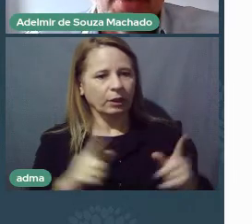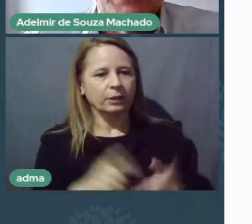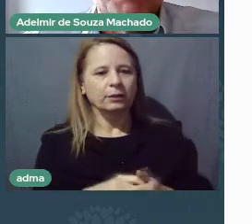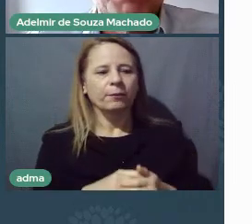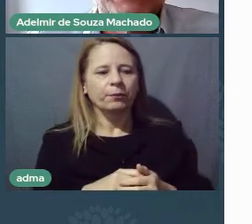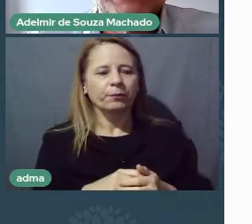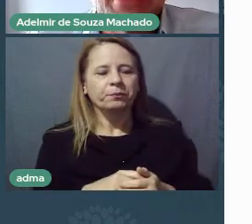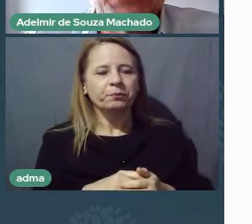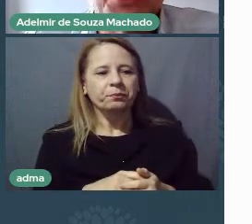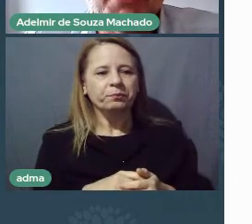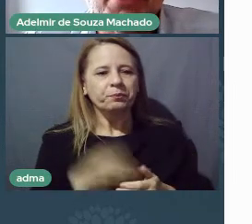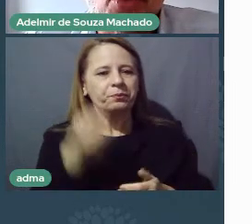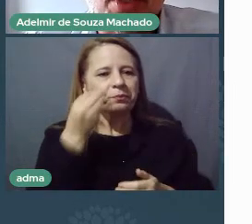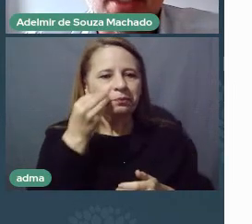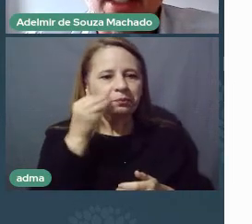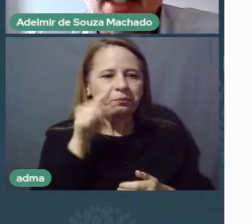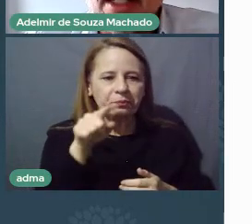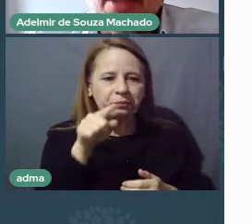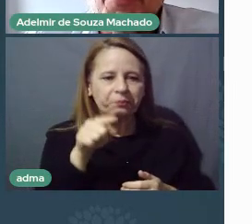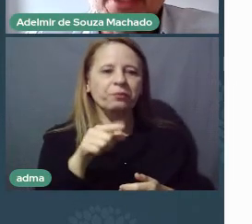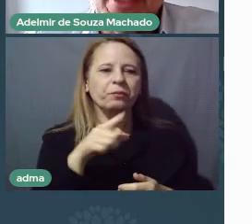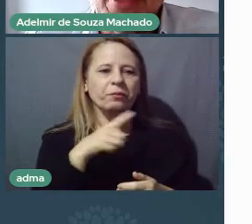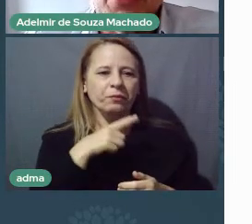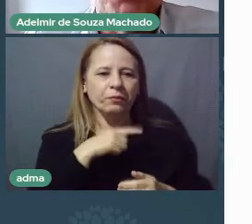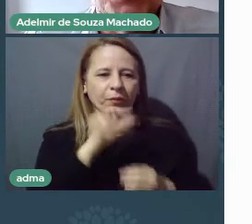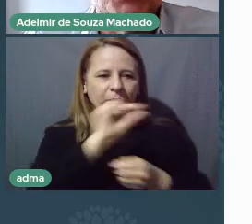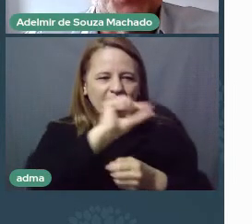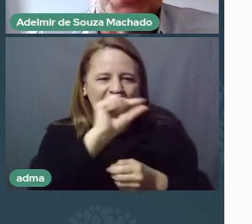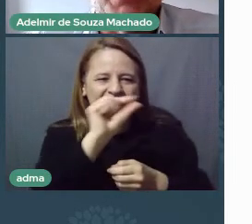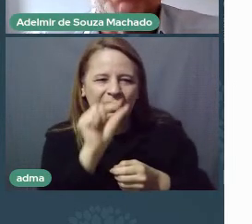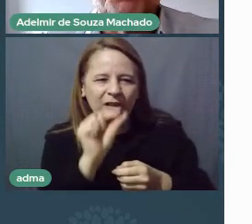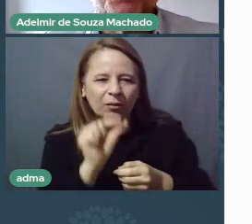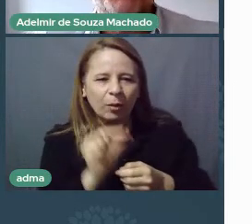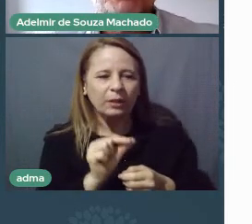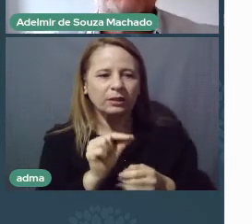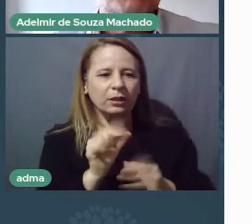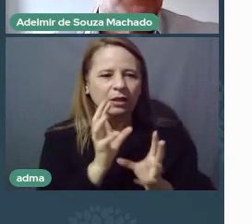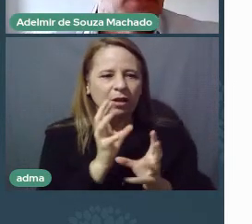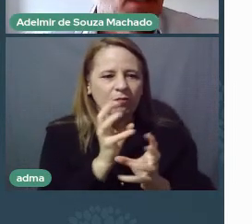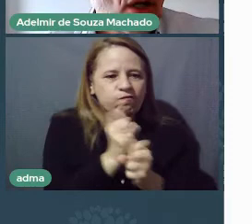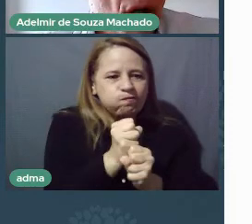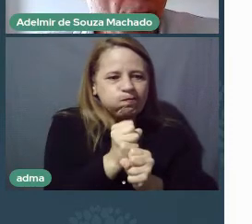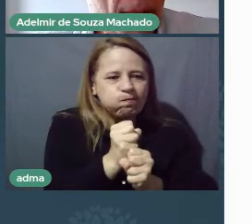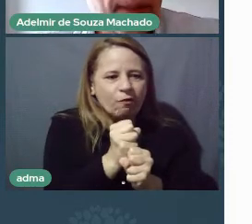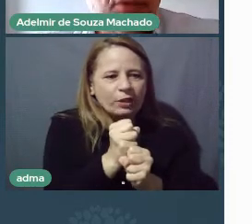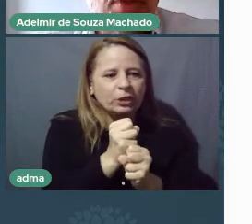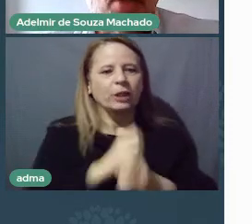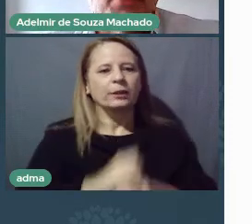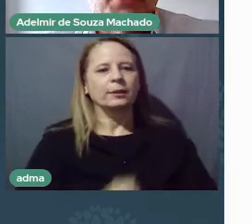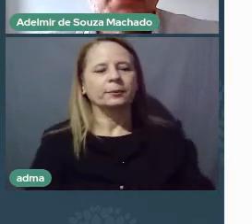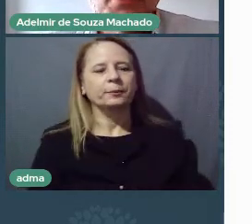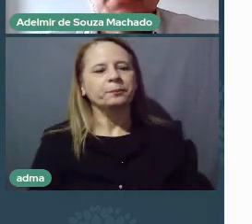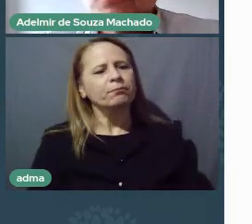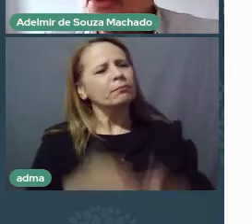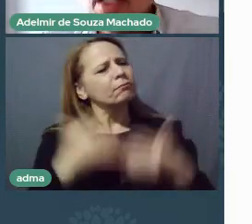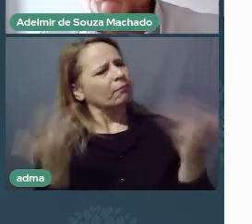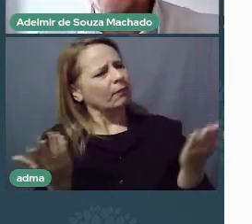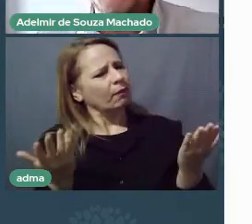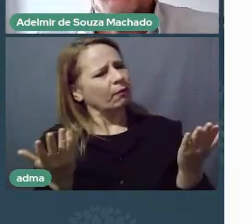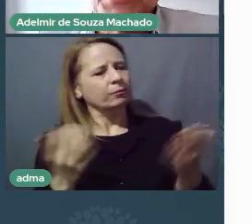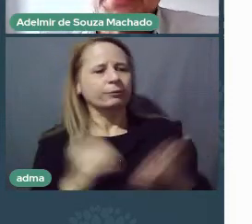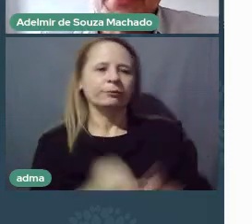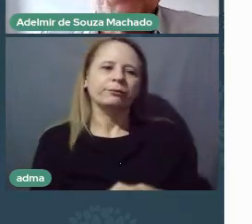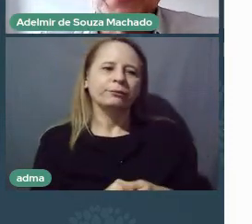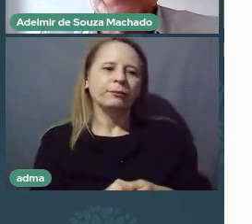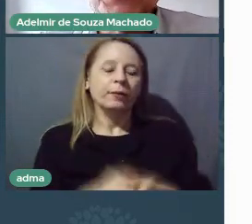o cursor, na passagem brônquica que fica obstruída. Ora, pessoal, só